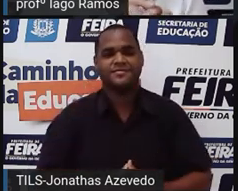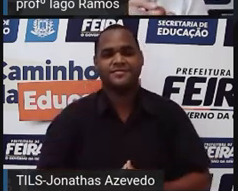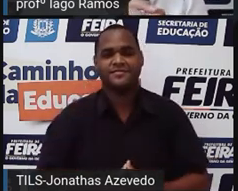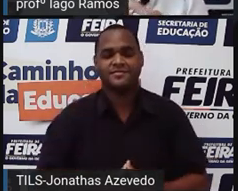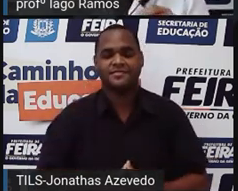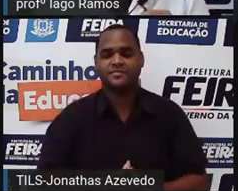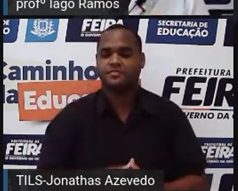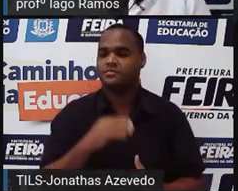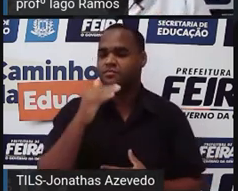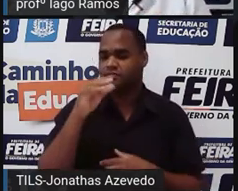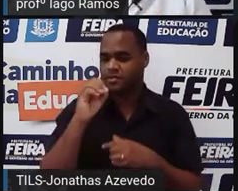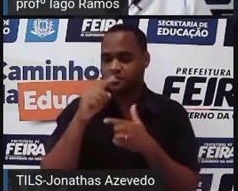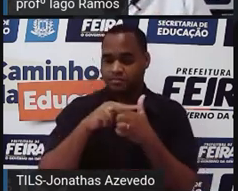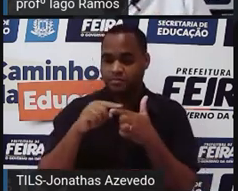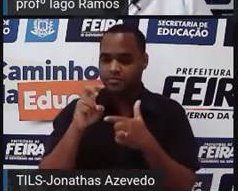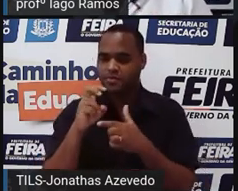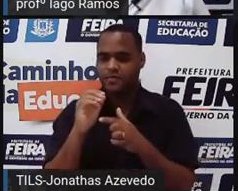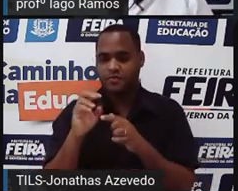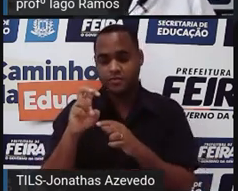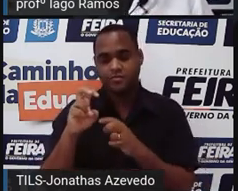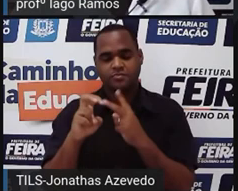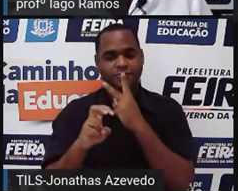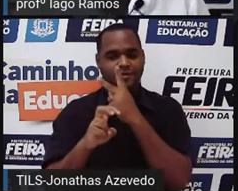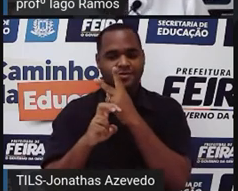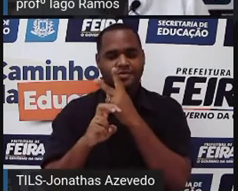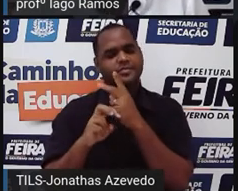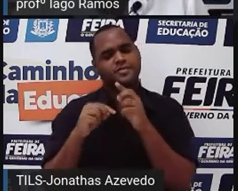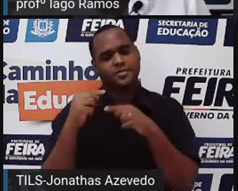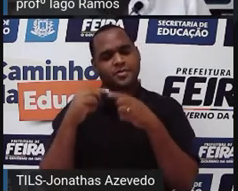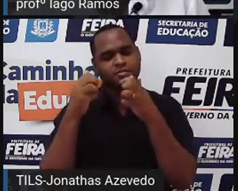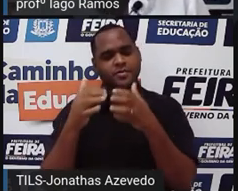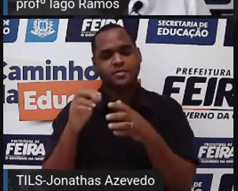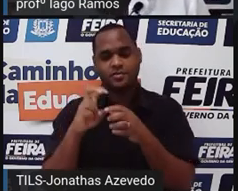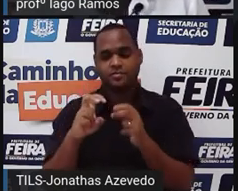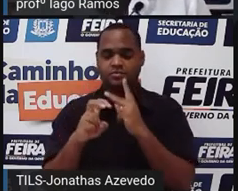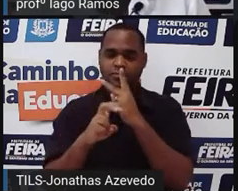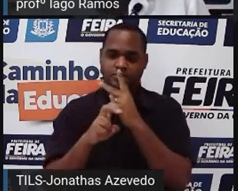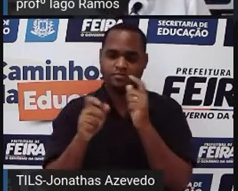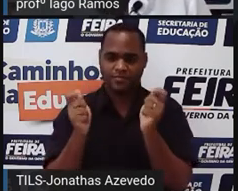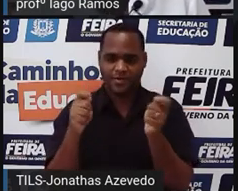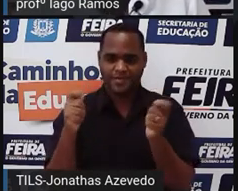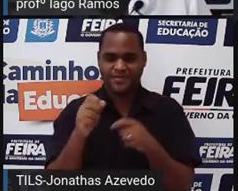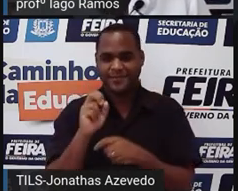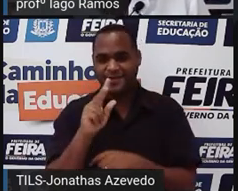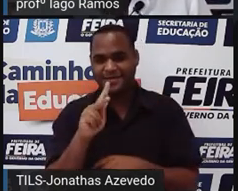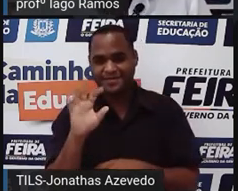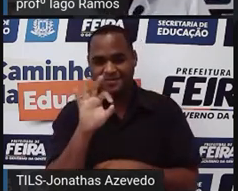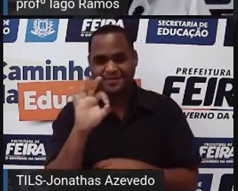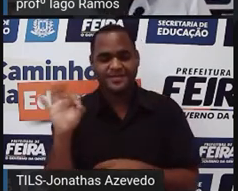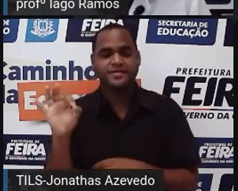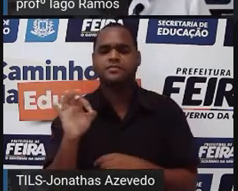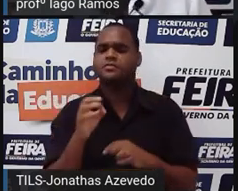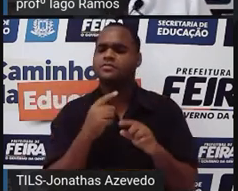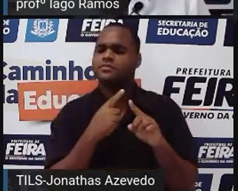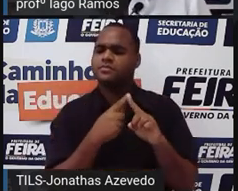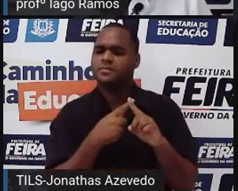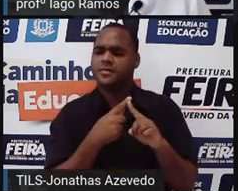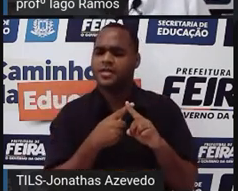E esse 5 fica elevado a 2. Depois, é só calcular 5 elevado a 2. Tá bom? Então, veja por que